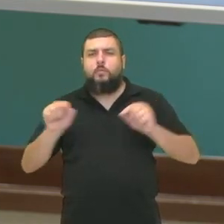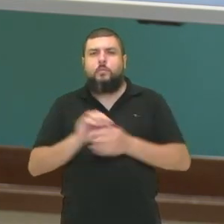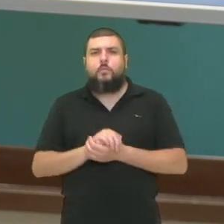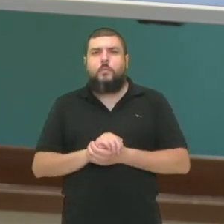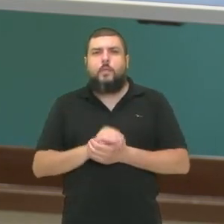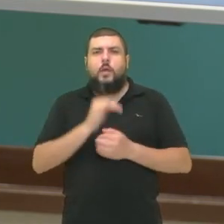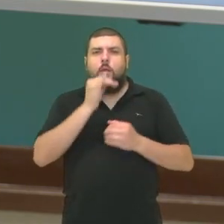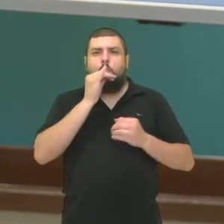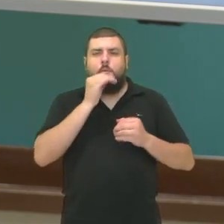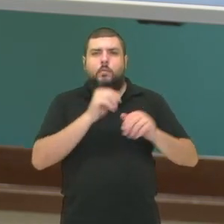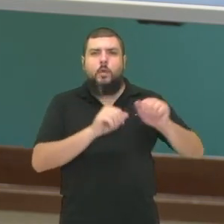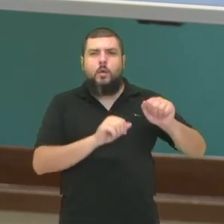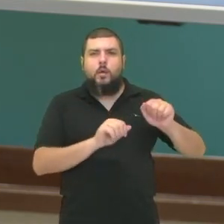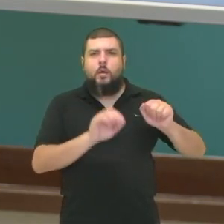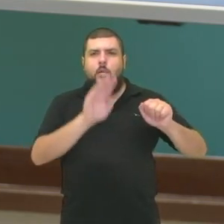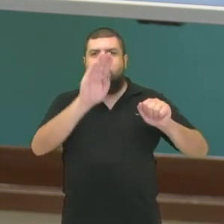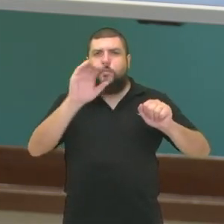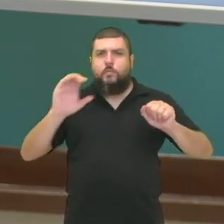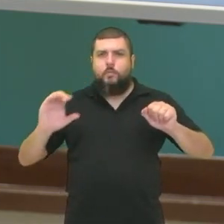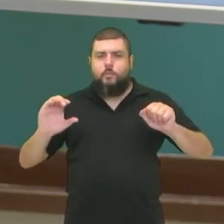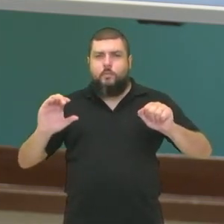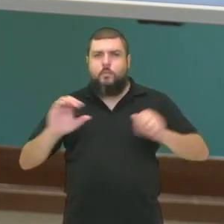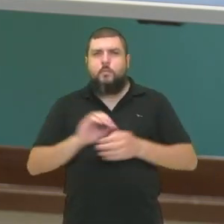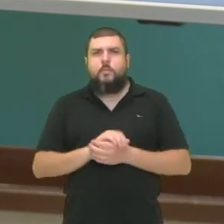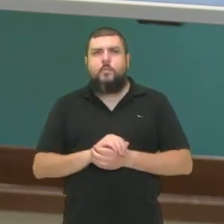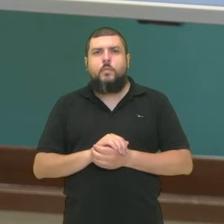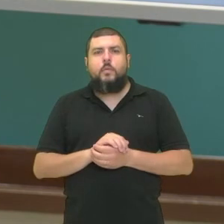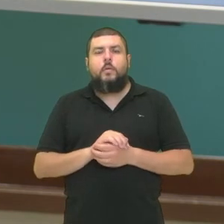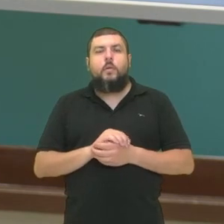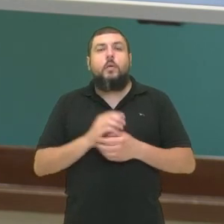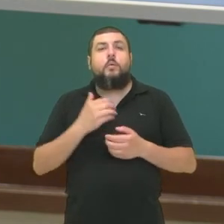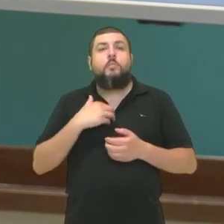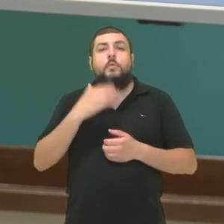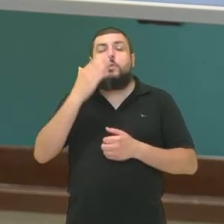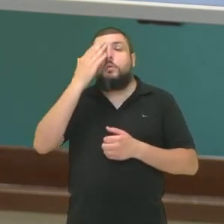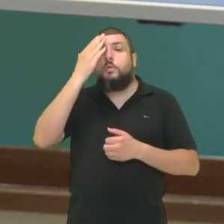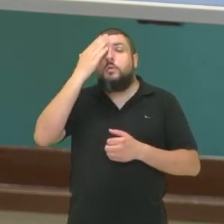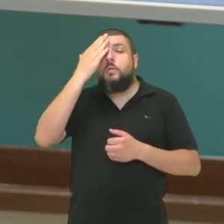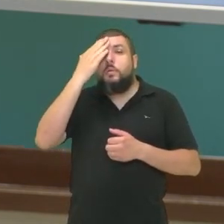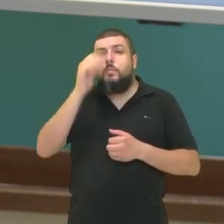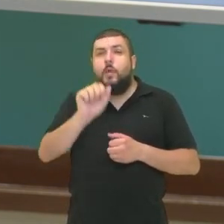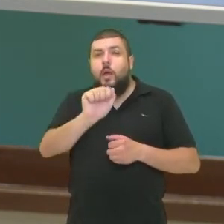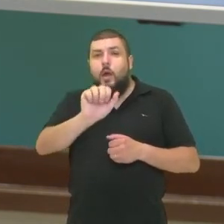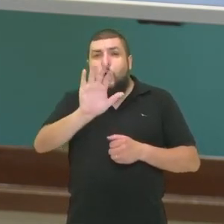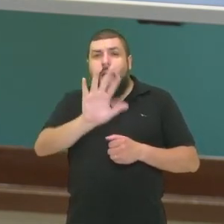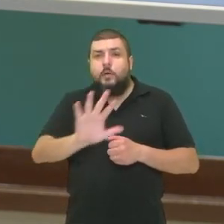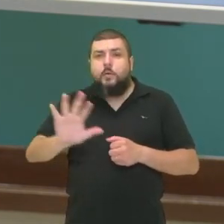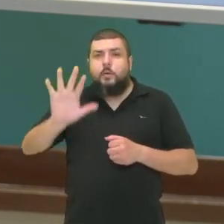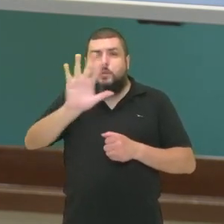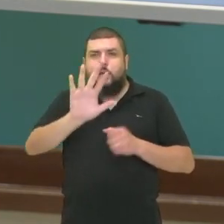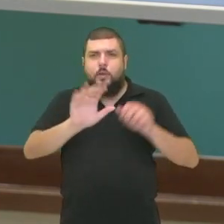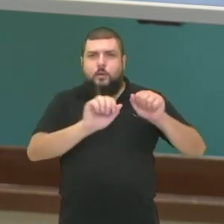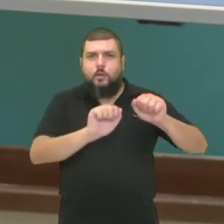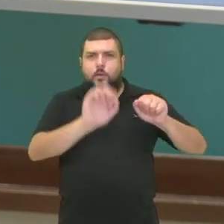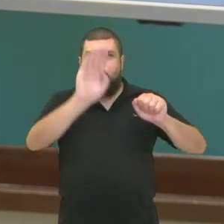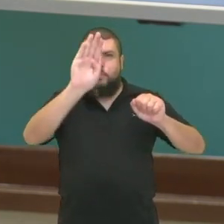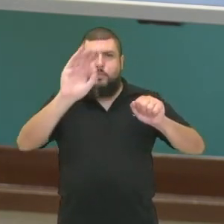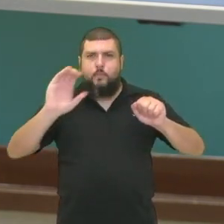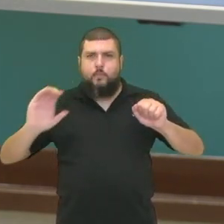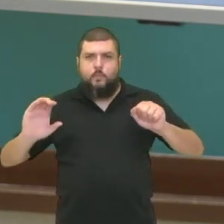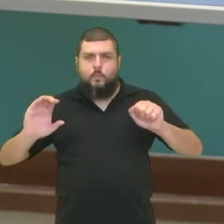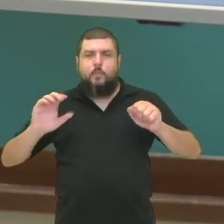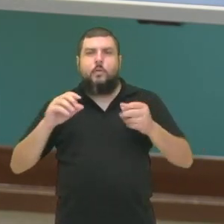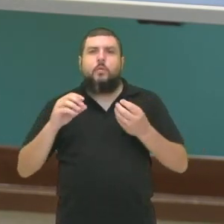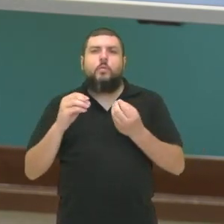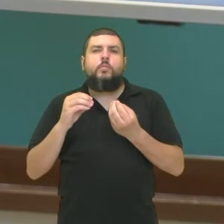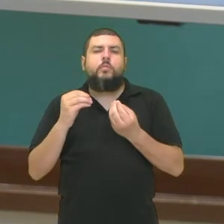A, o ponto B e o ponto C. Para eu saber qual é o valor da área desse triângulo formado, eu vou fazer da